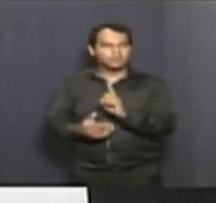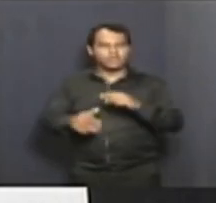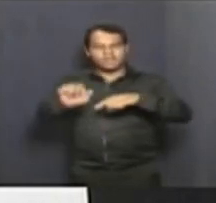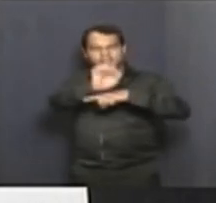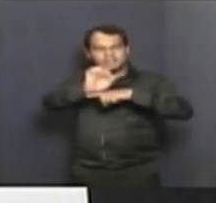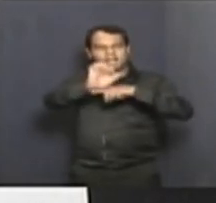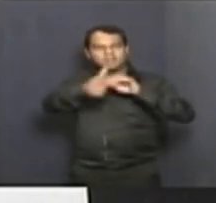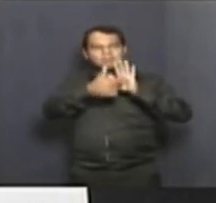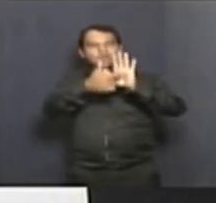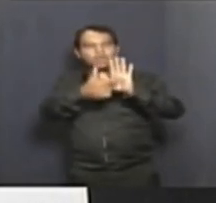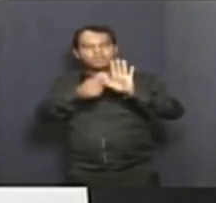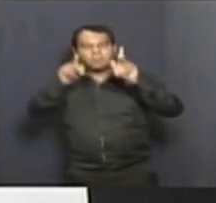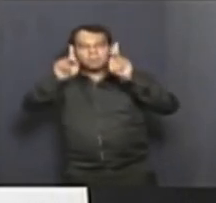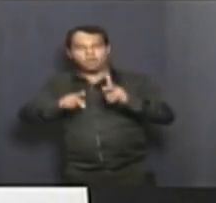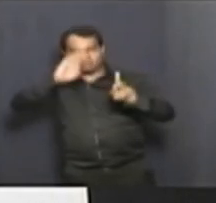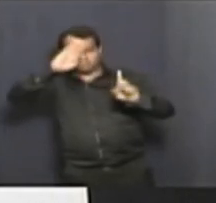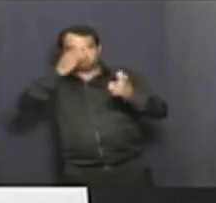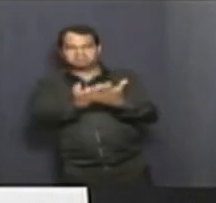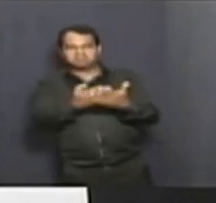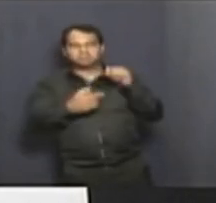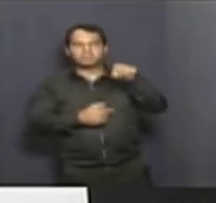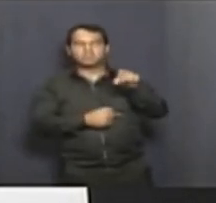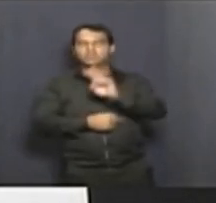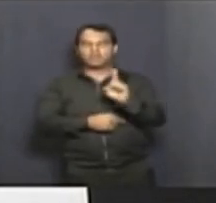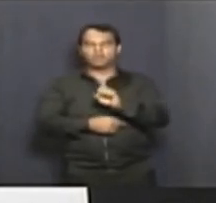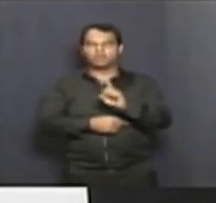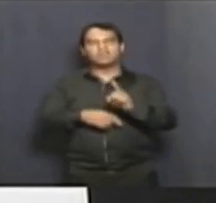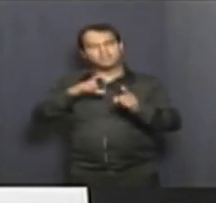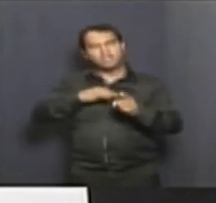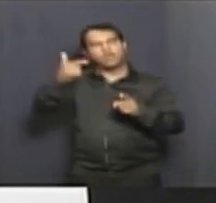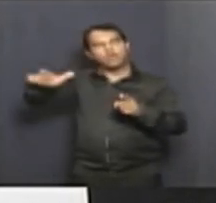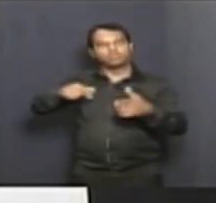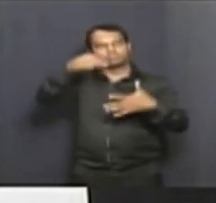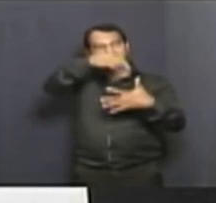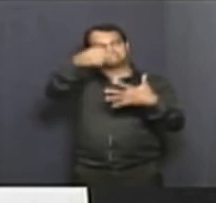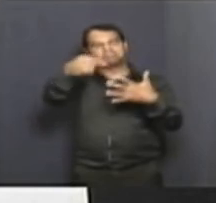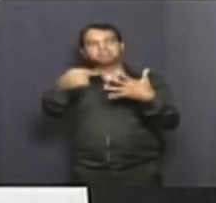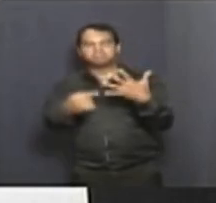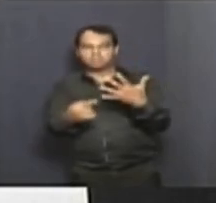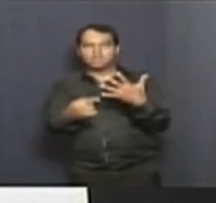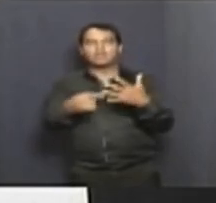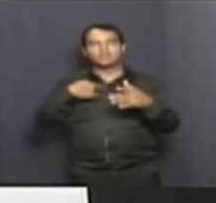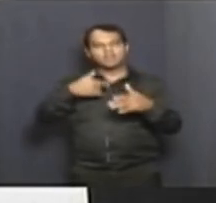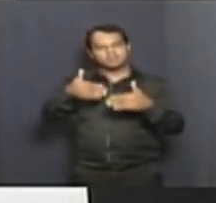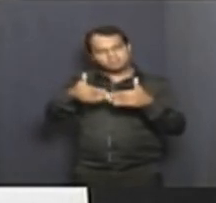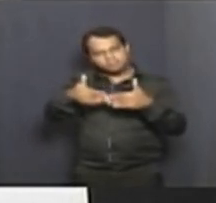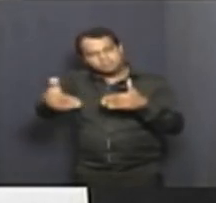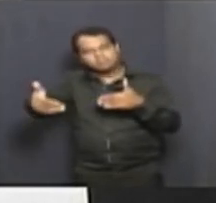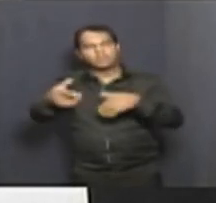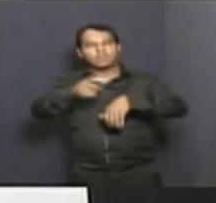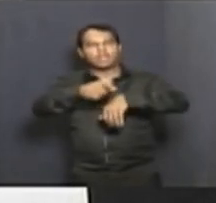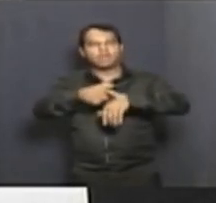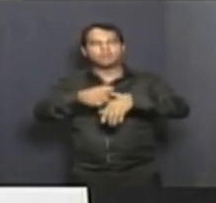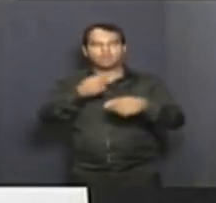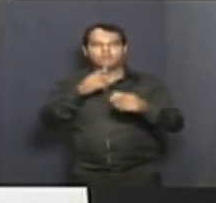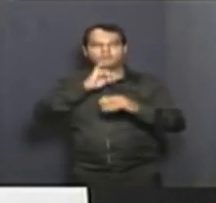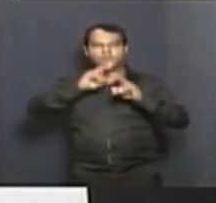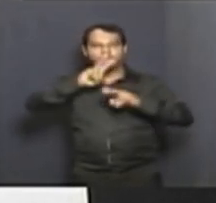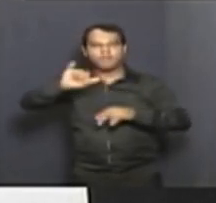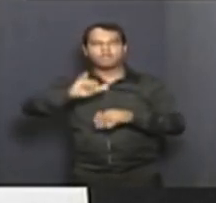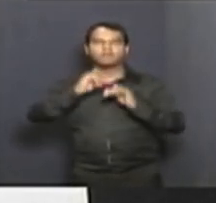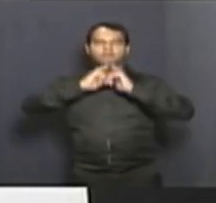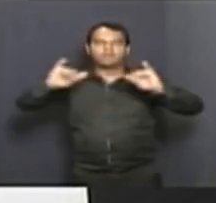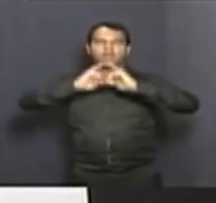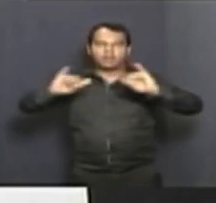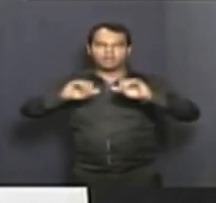estado e há outros mecanismos que nós falaremos sobre eles durante o correr desses